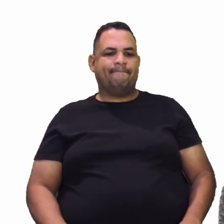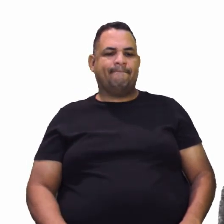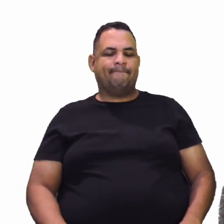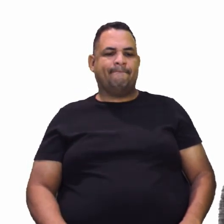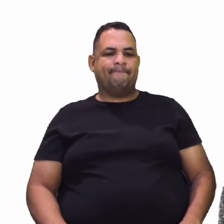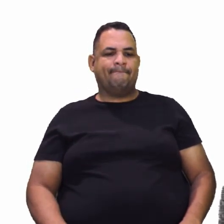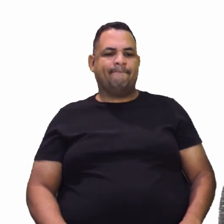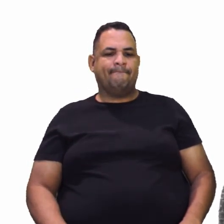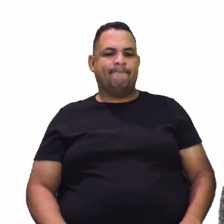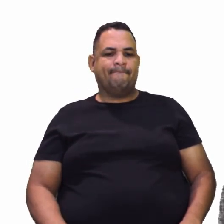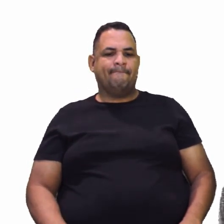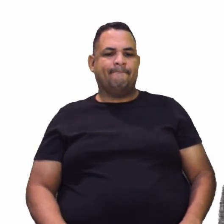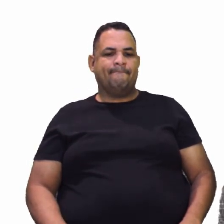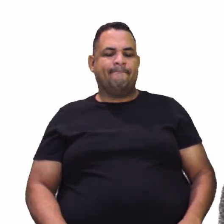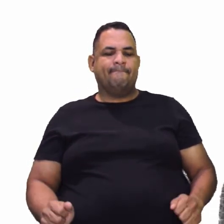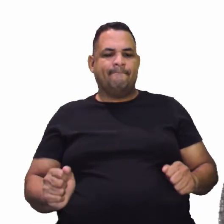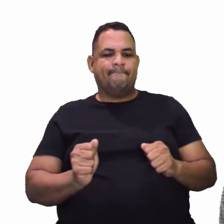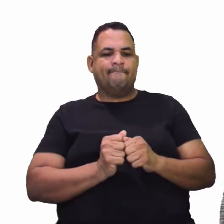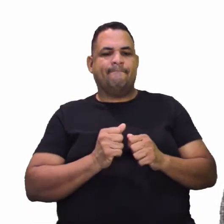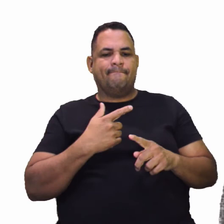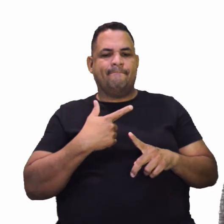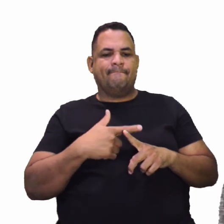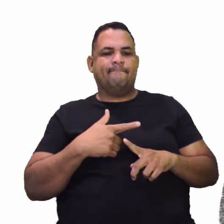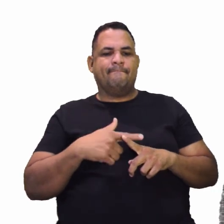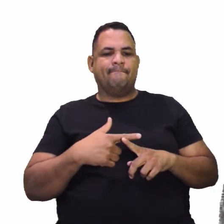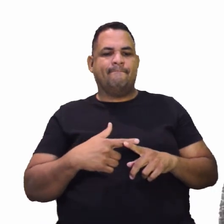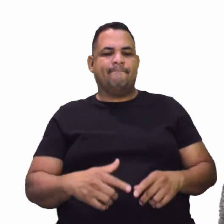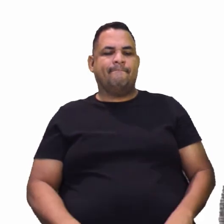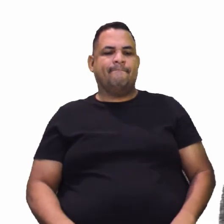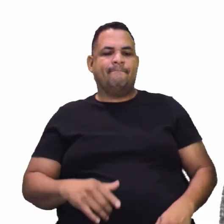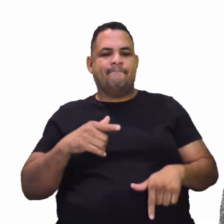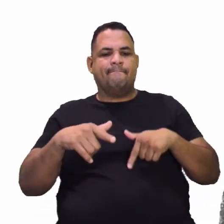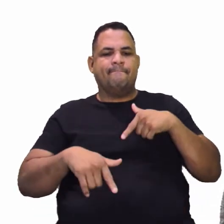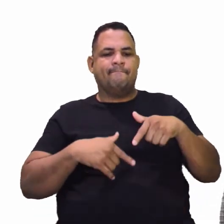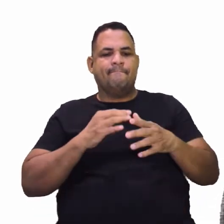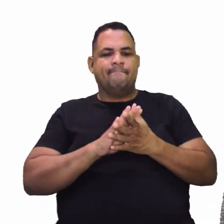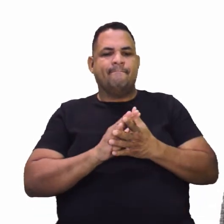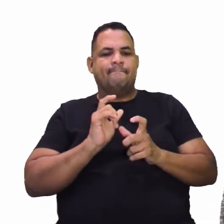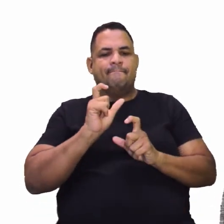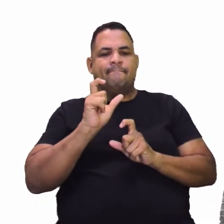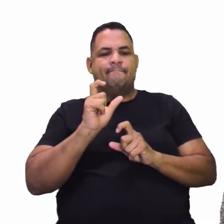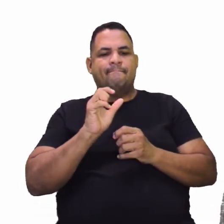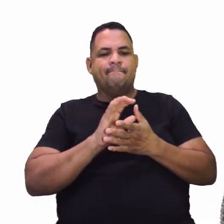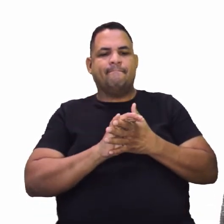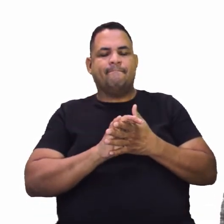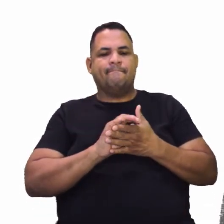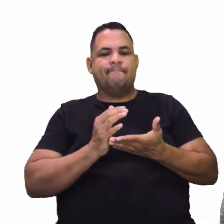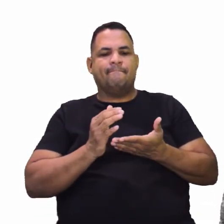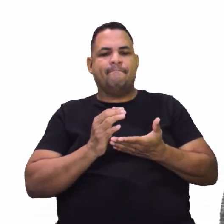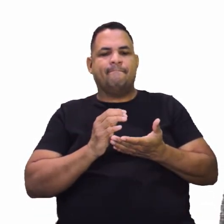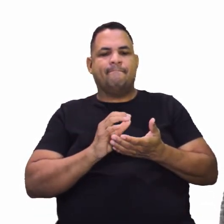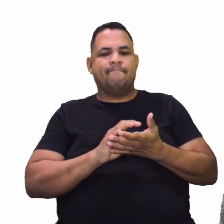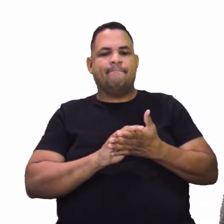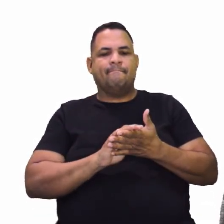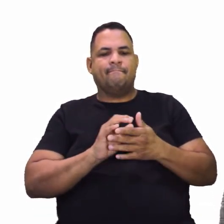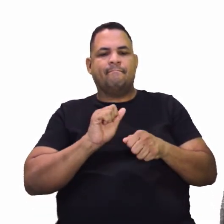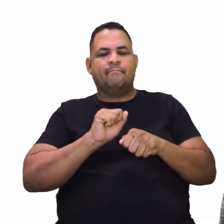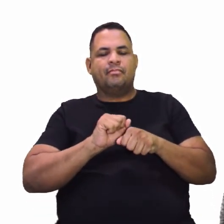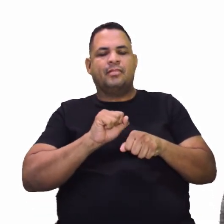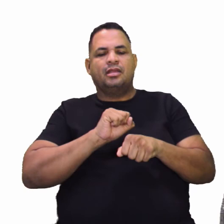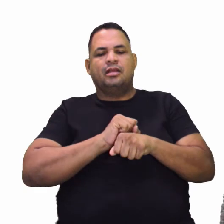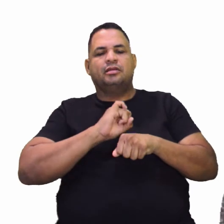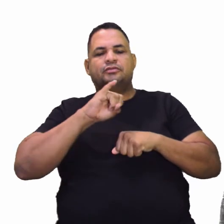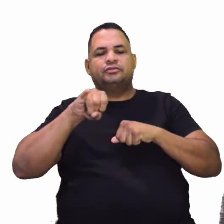desta palavra estando junta, porque aqui ela trabalha como adjetivo, ela tá caracterizando a palavra life,